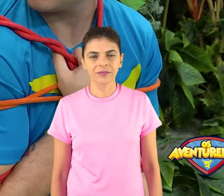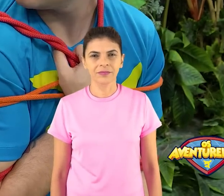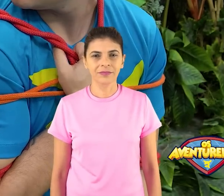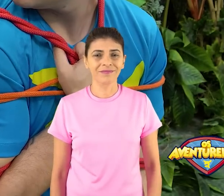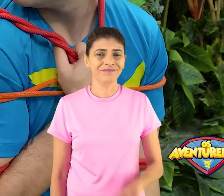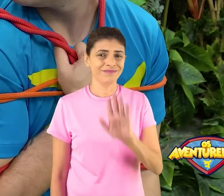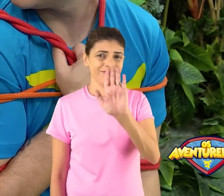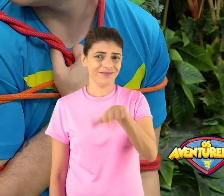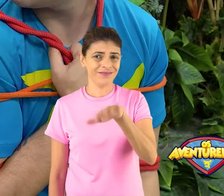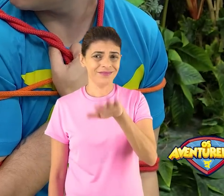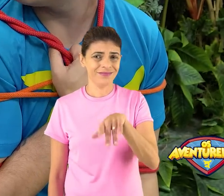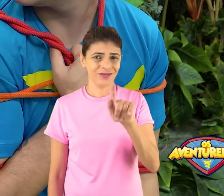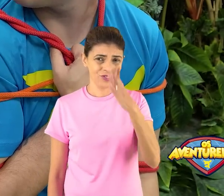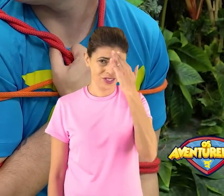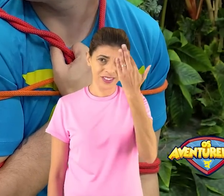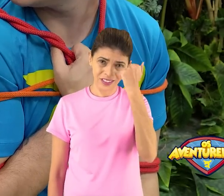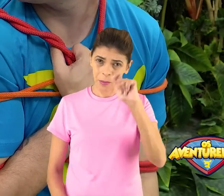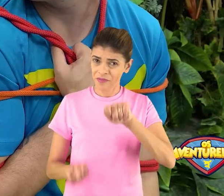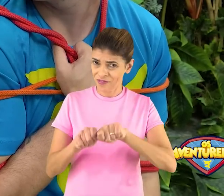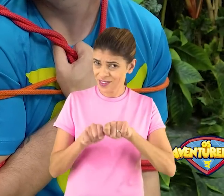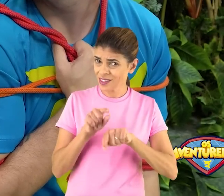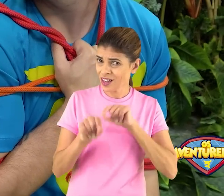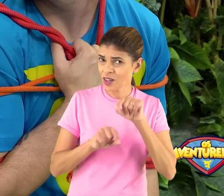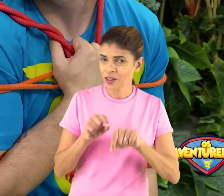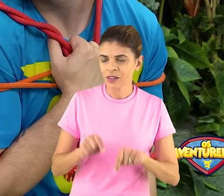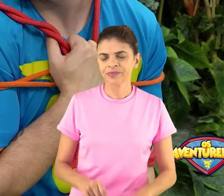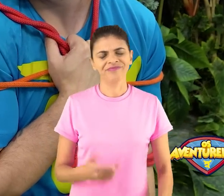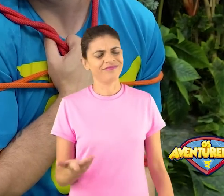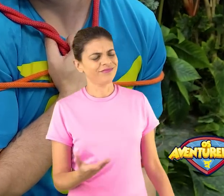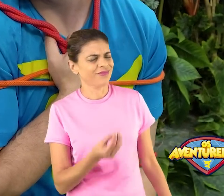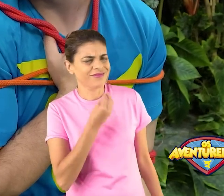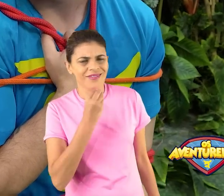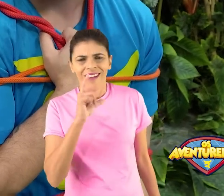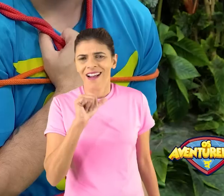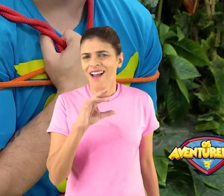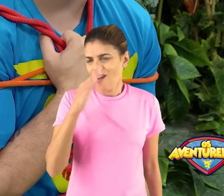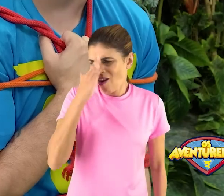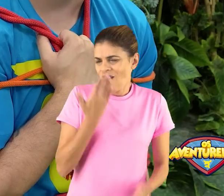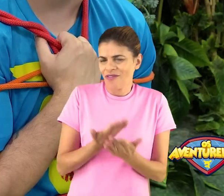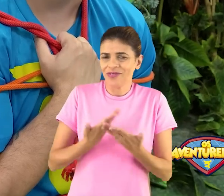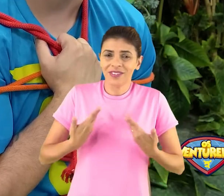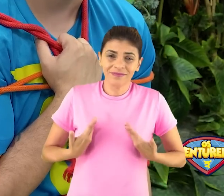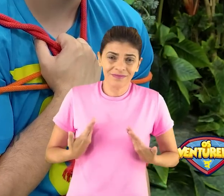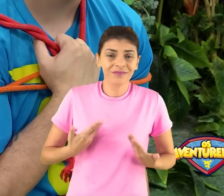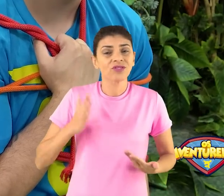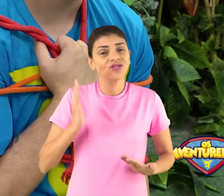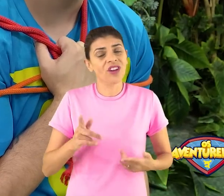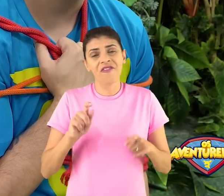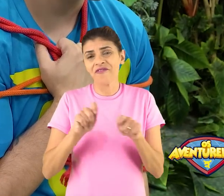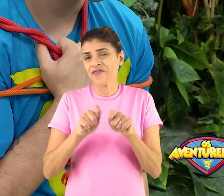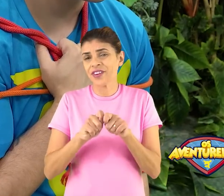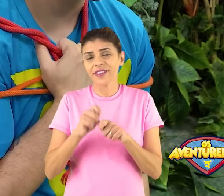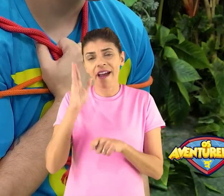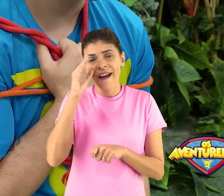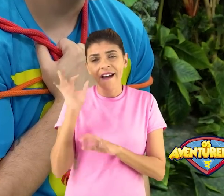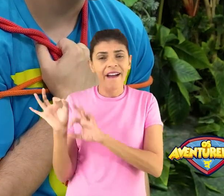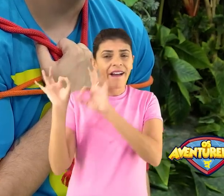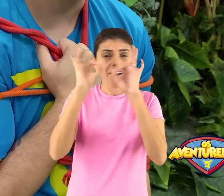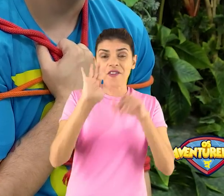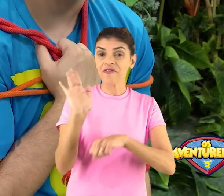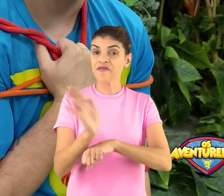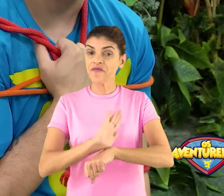Gia Você sabe o que você está fazendo? Claro Confia em mim Eu já assisti muitos filmes assim